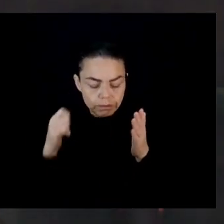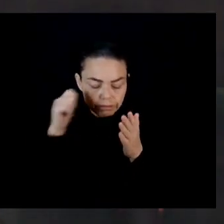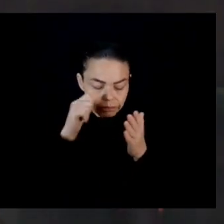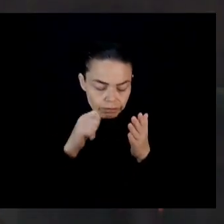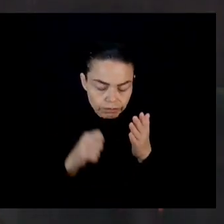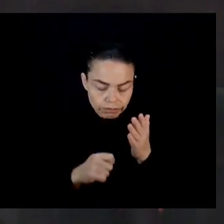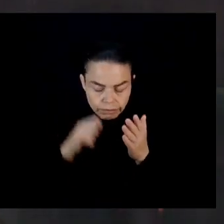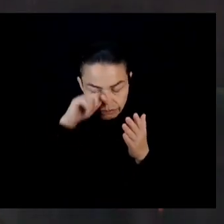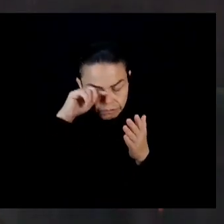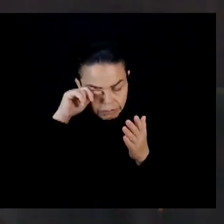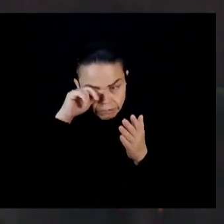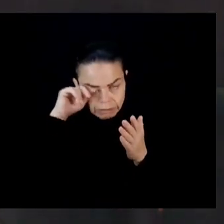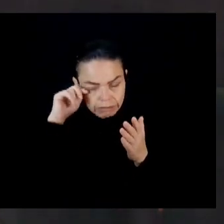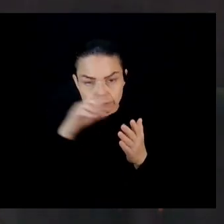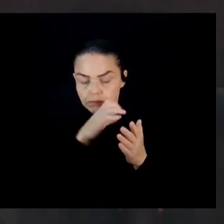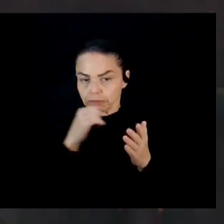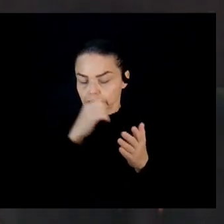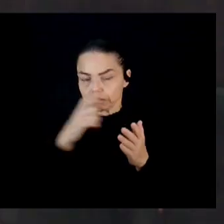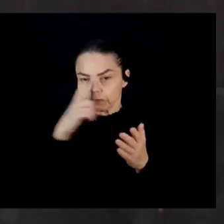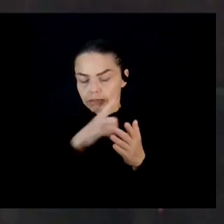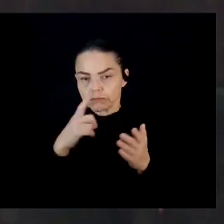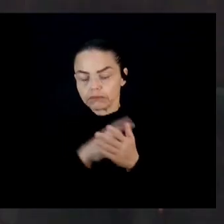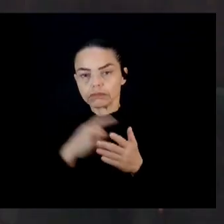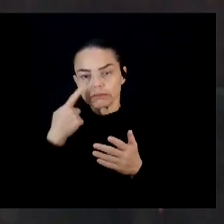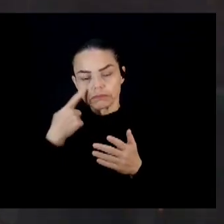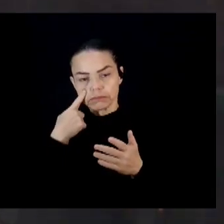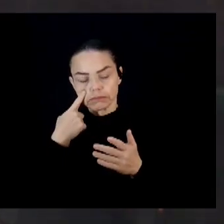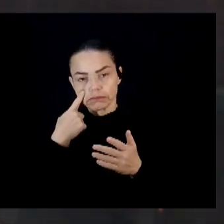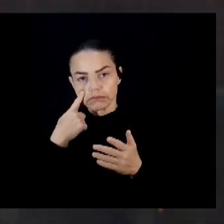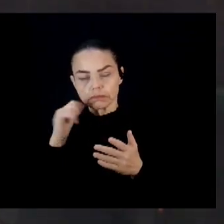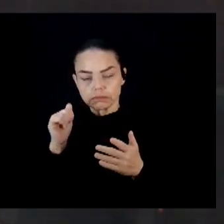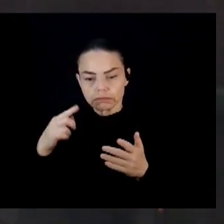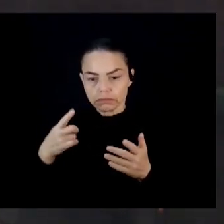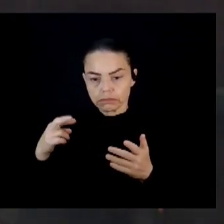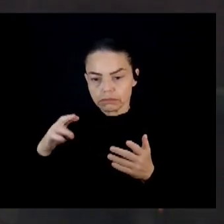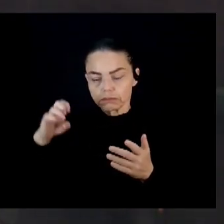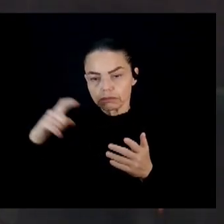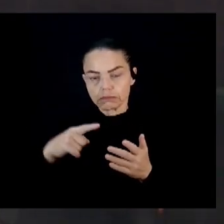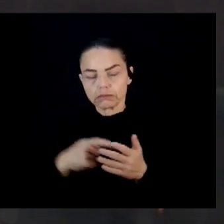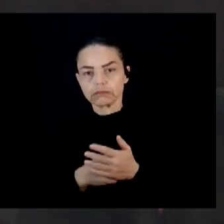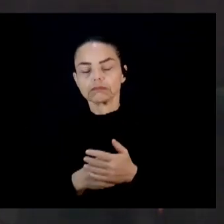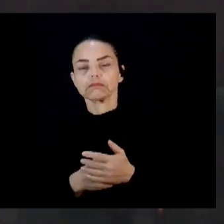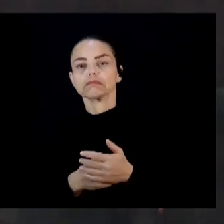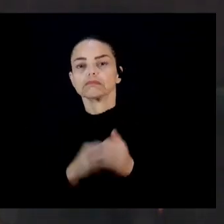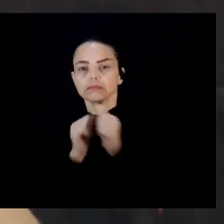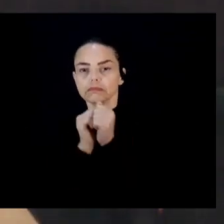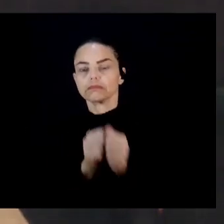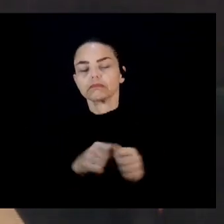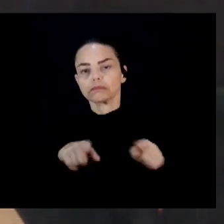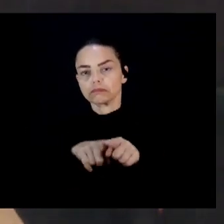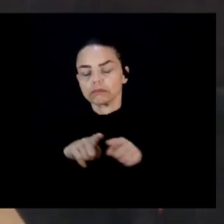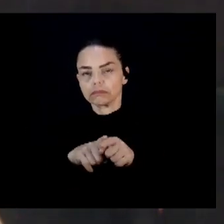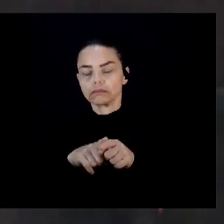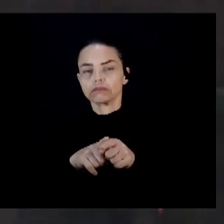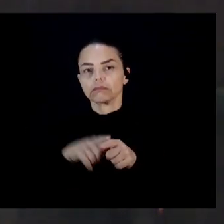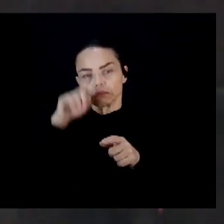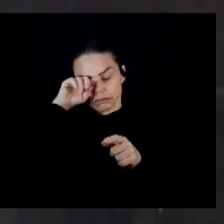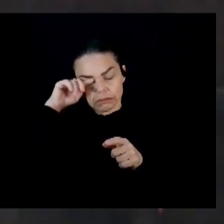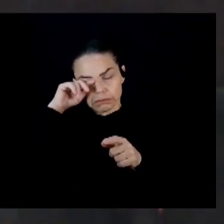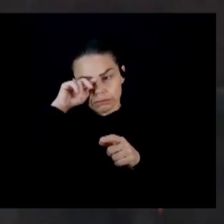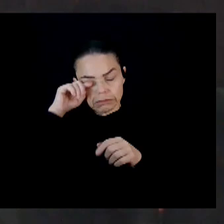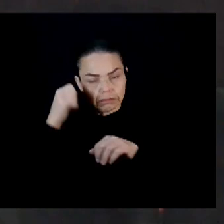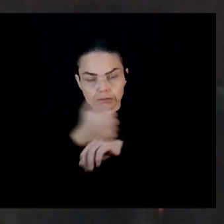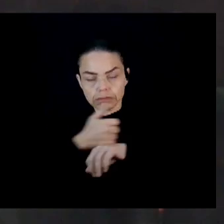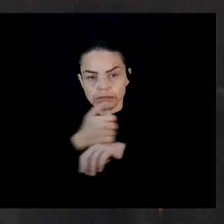semana, você pode dar uma olhada, que nem o André falou assim, né? Estar acompanhado também de um personal faz diferença. A pessoa está